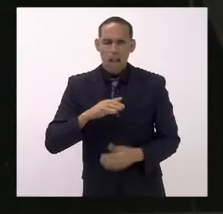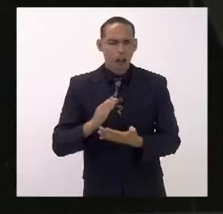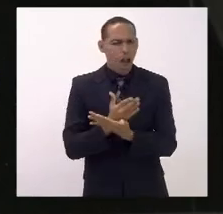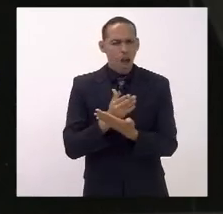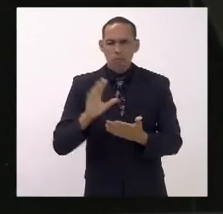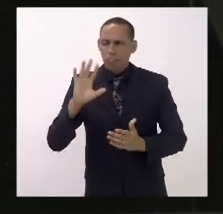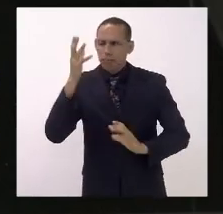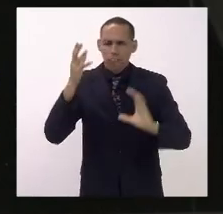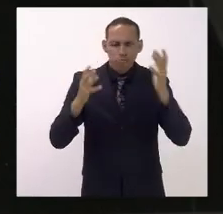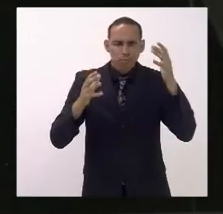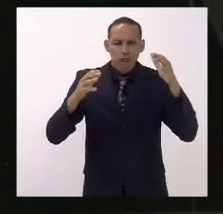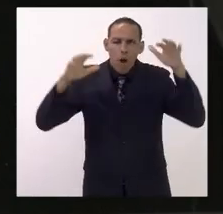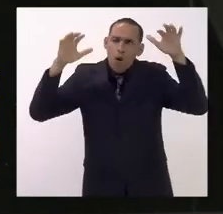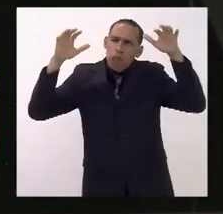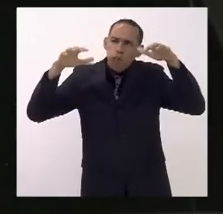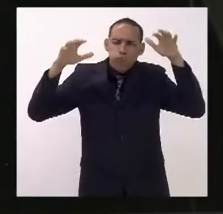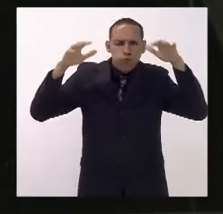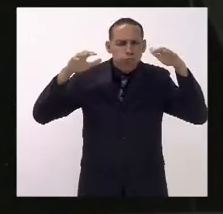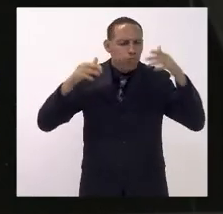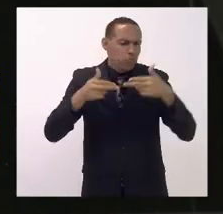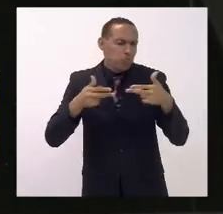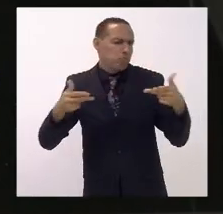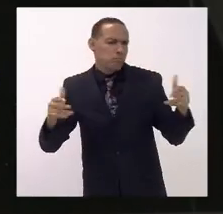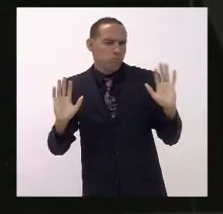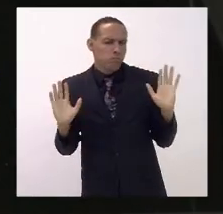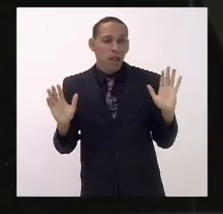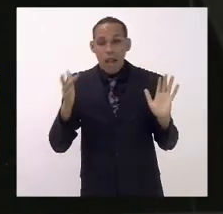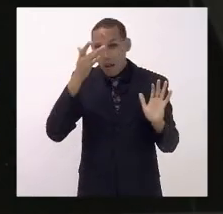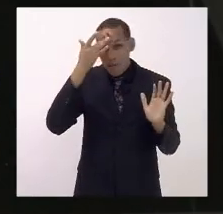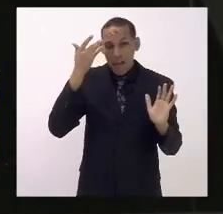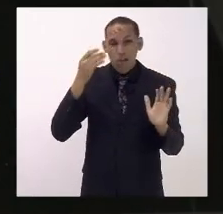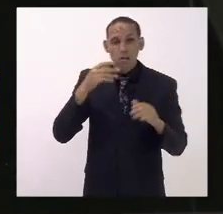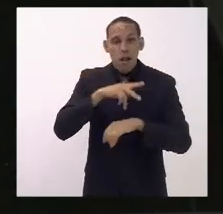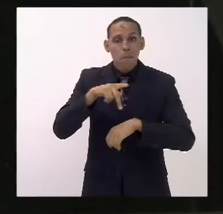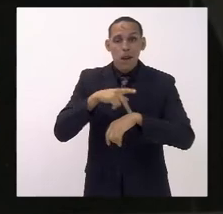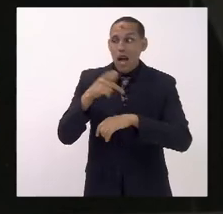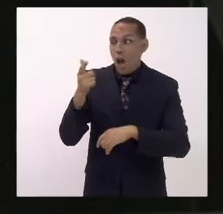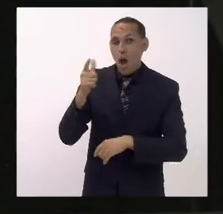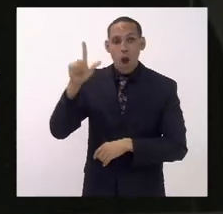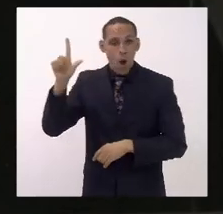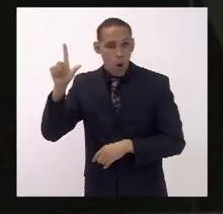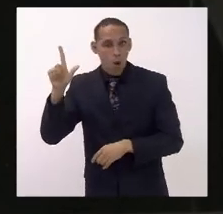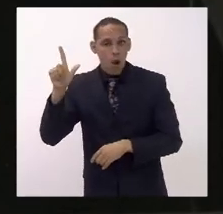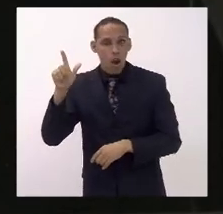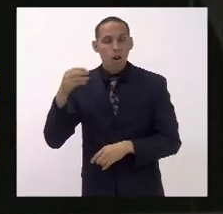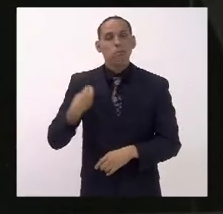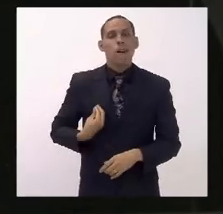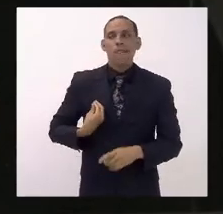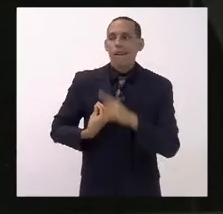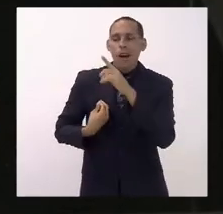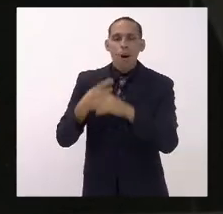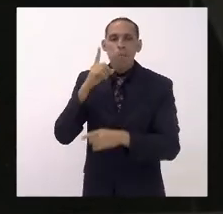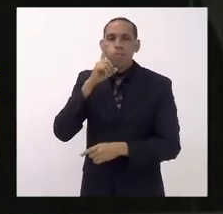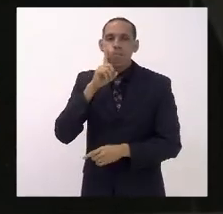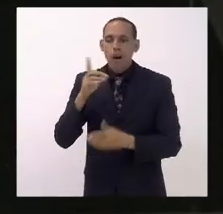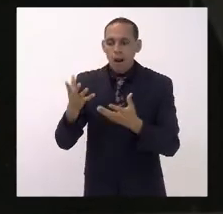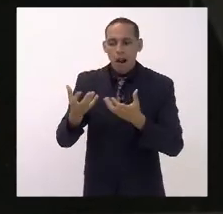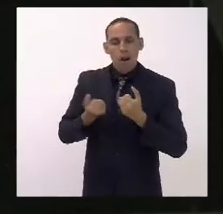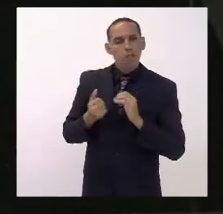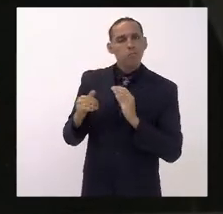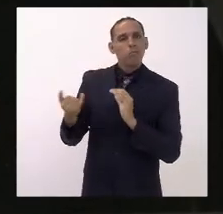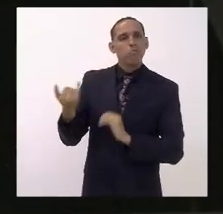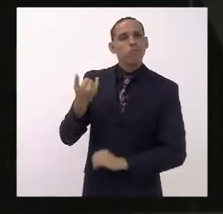evento de mau tempo, até mesmo quem é estrangeiro, estando nos Estados Unidos, ele